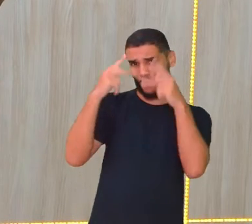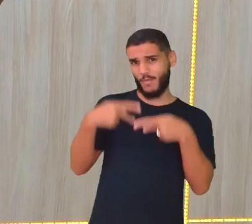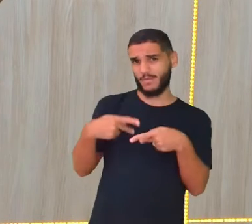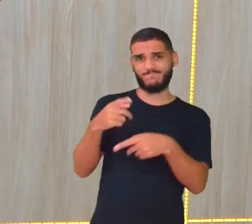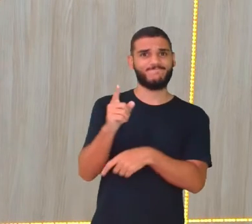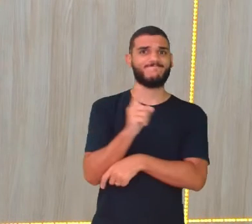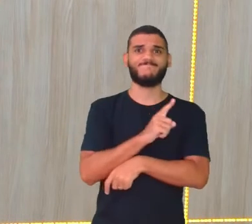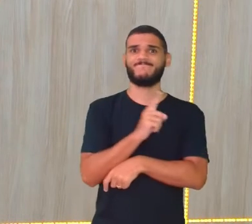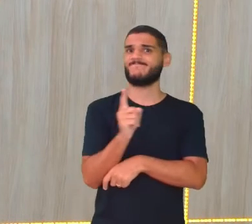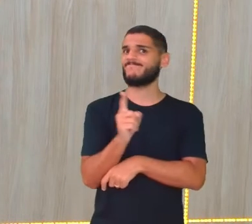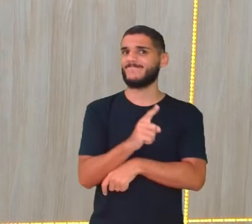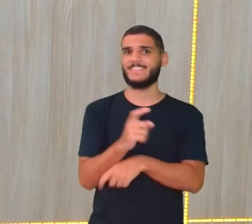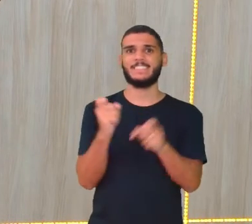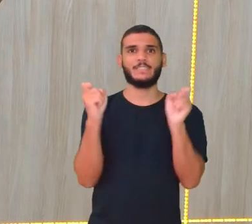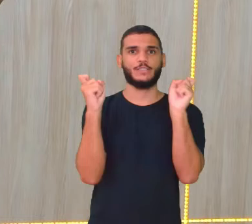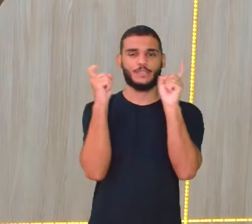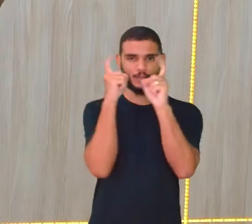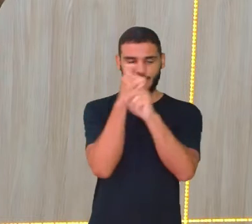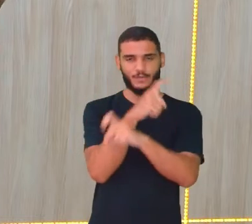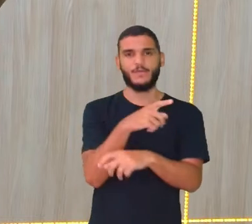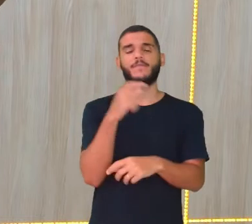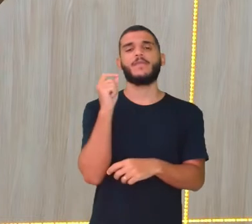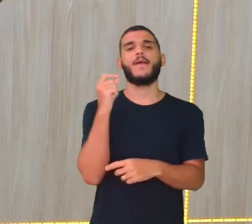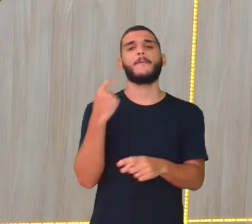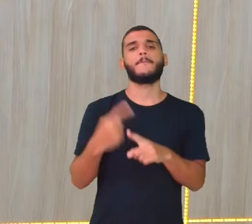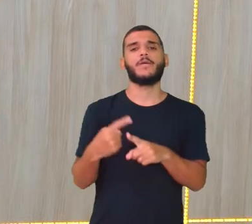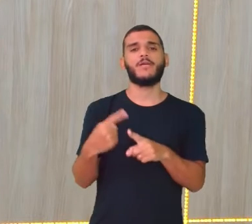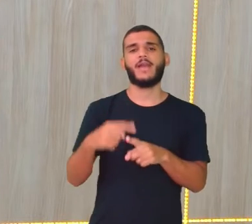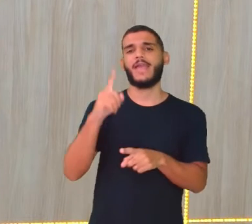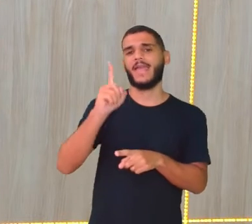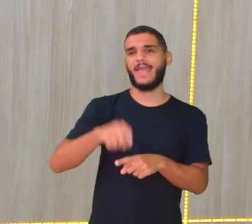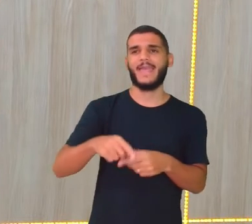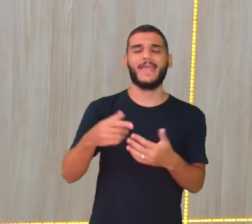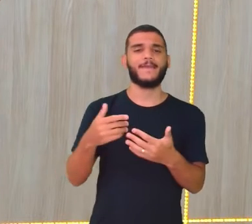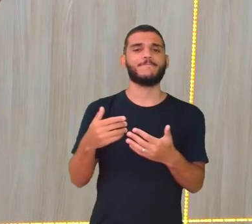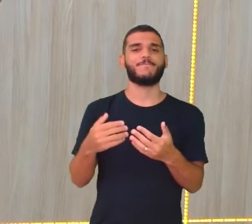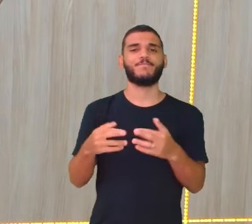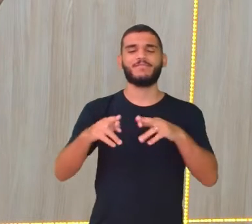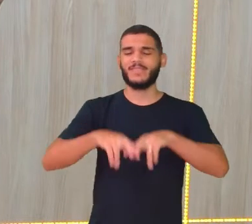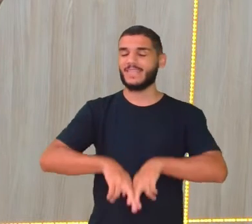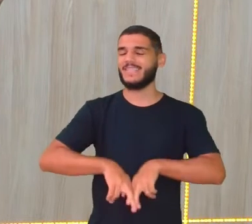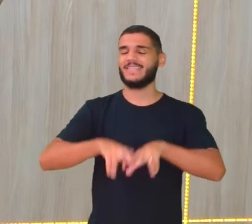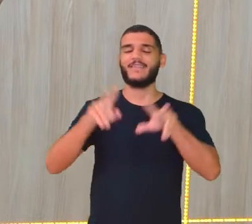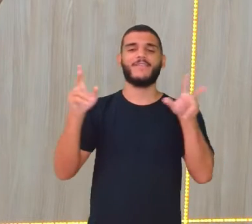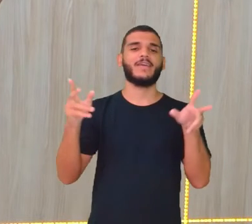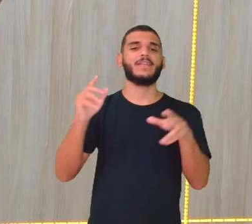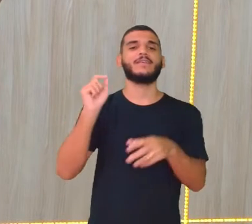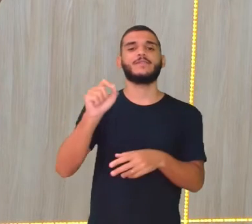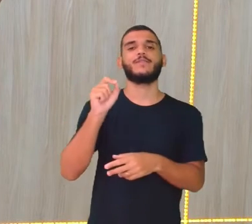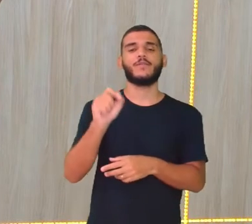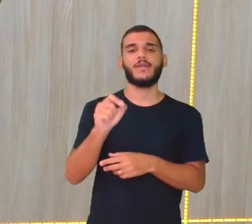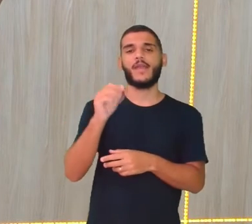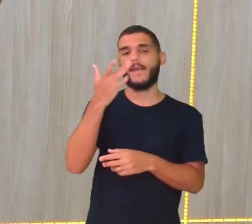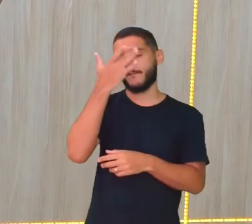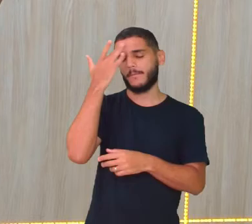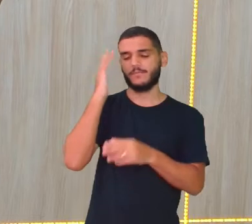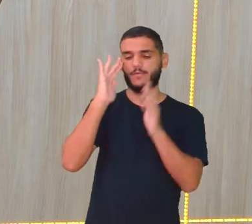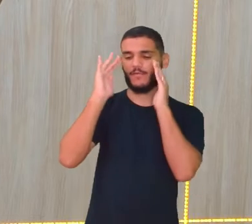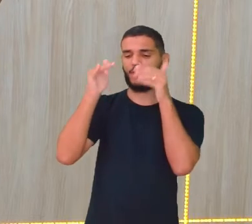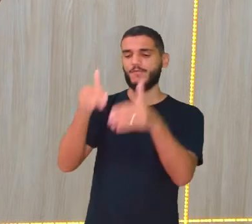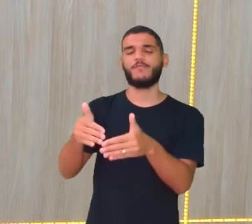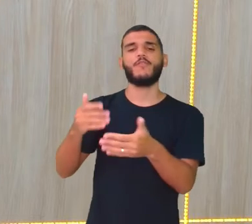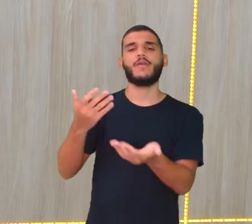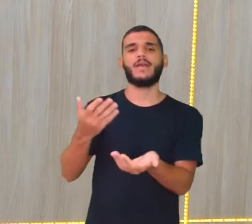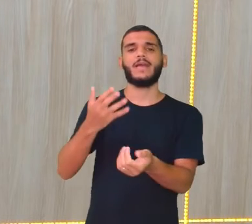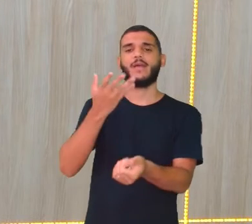além da raça, né? Você não consegue perceber outras pessoas ali na sua frente, tá? Então, a